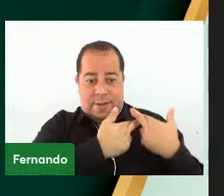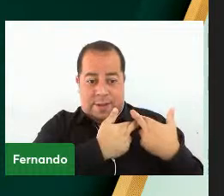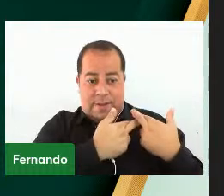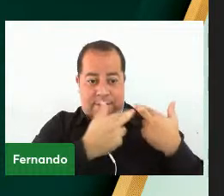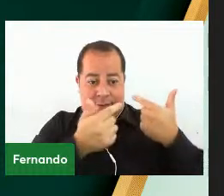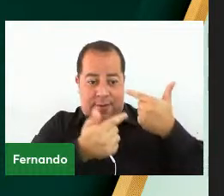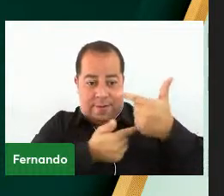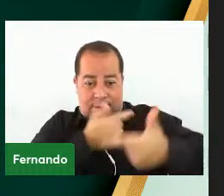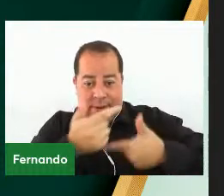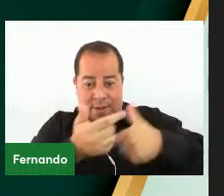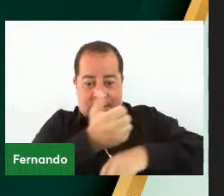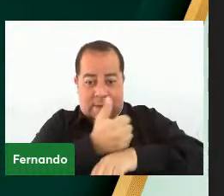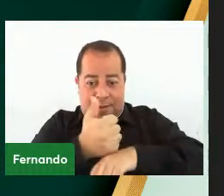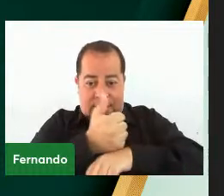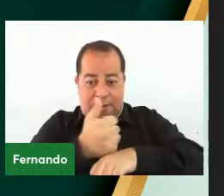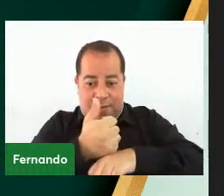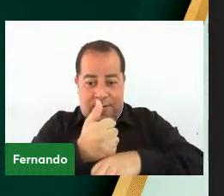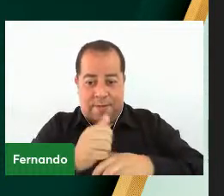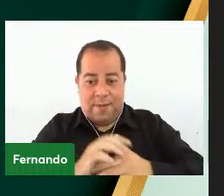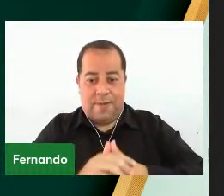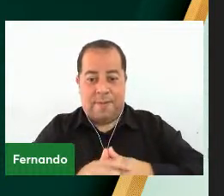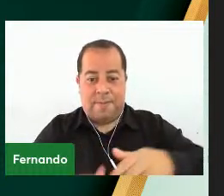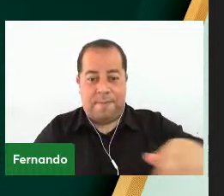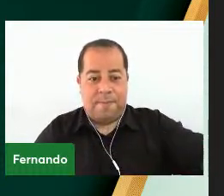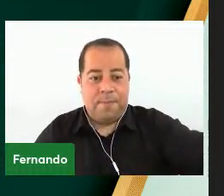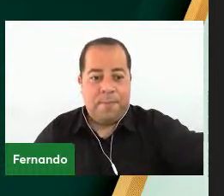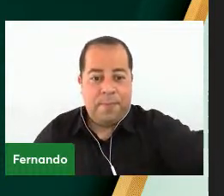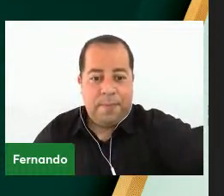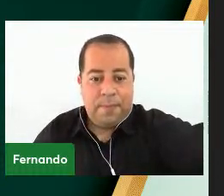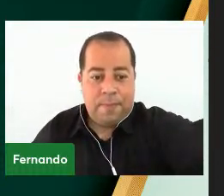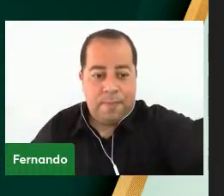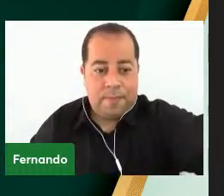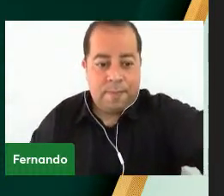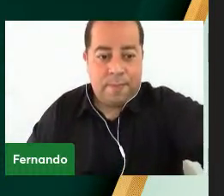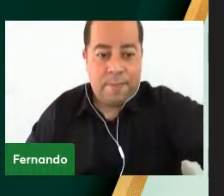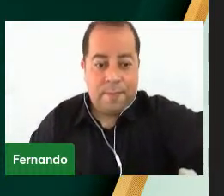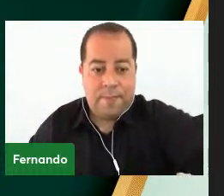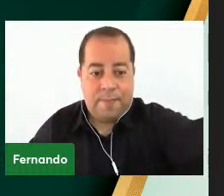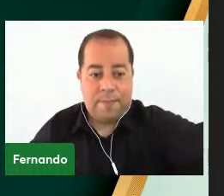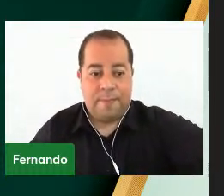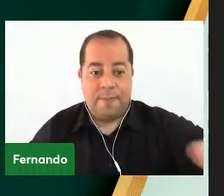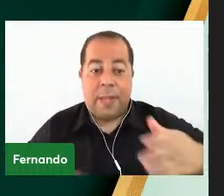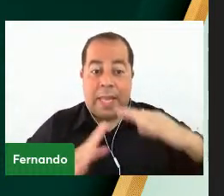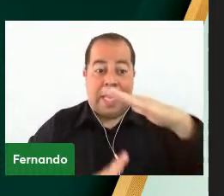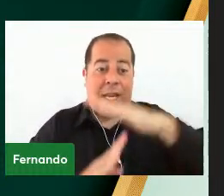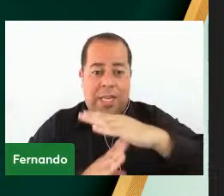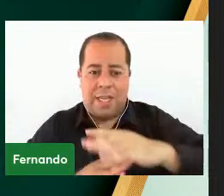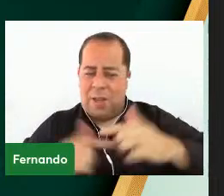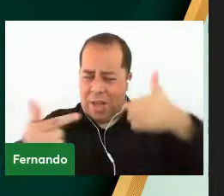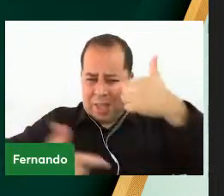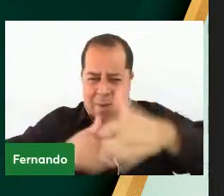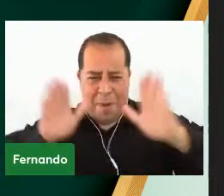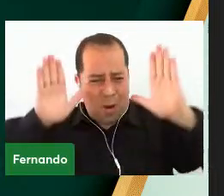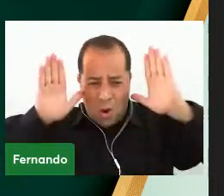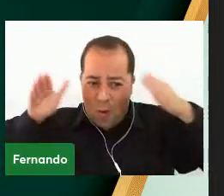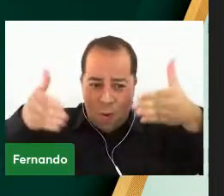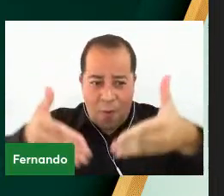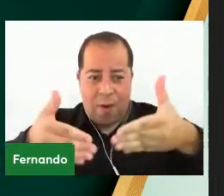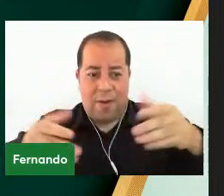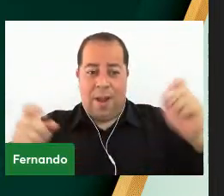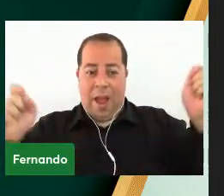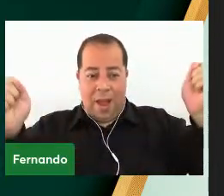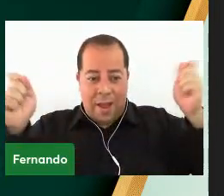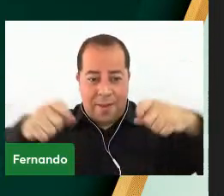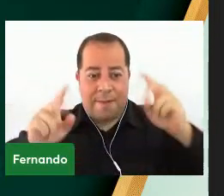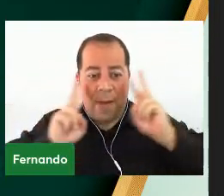funções profissionais para todos, sem restrições, me dedicando integralmente ao trabalho com competência e